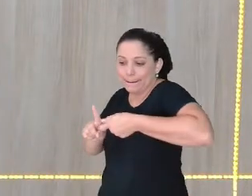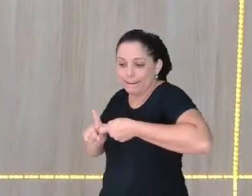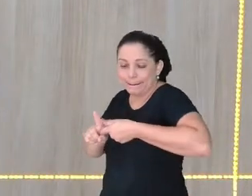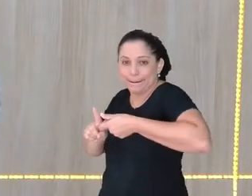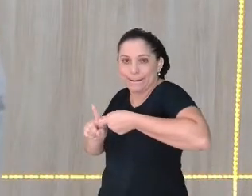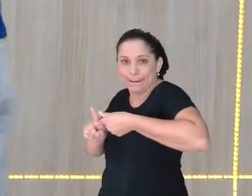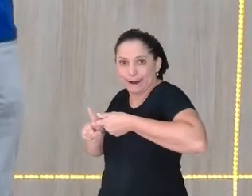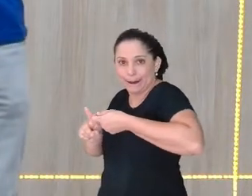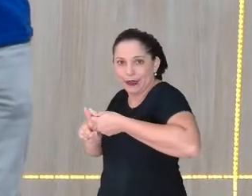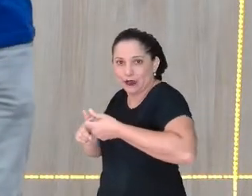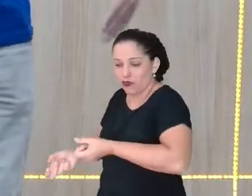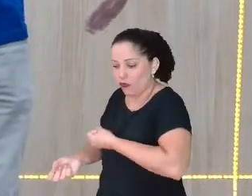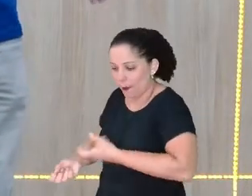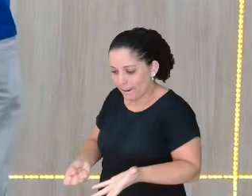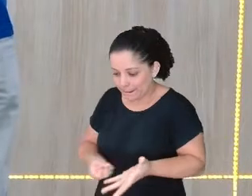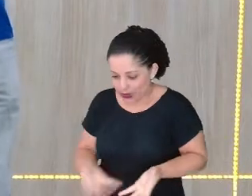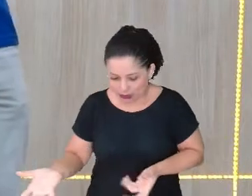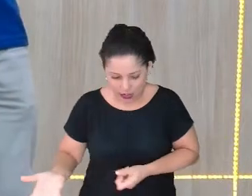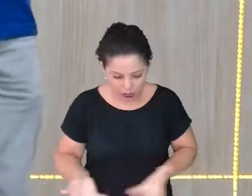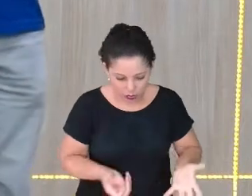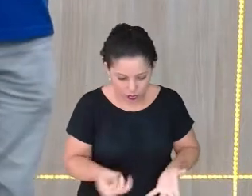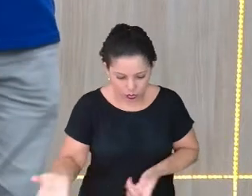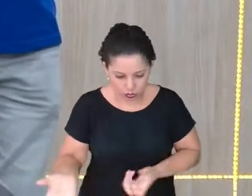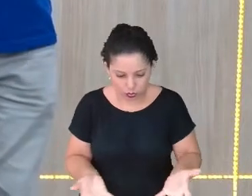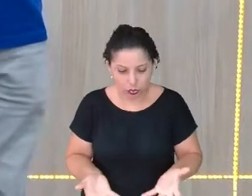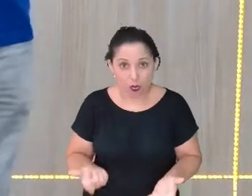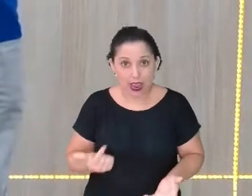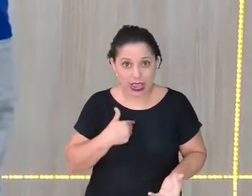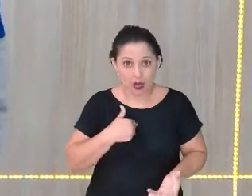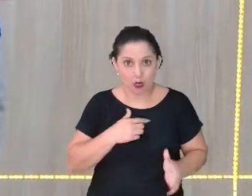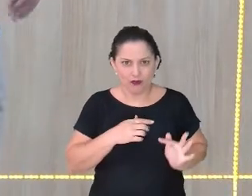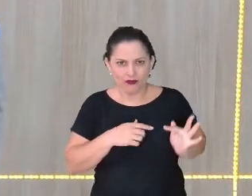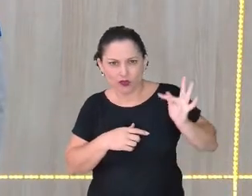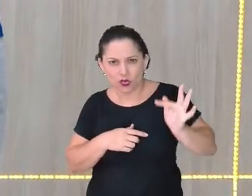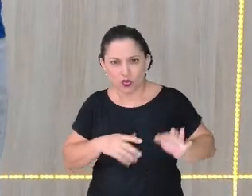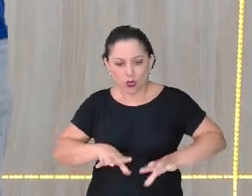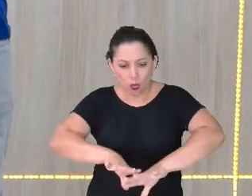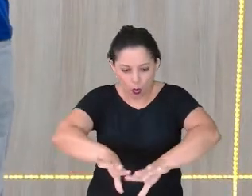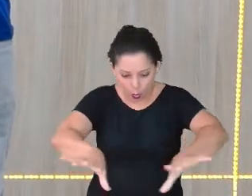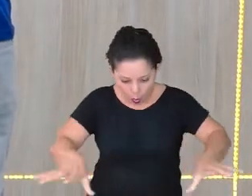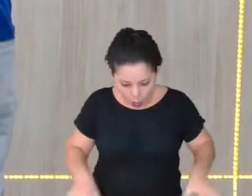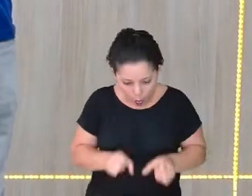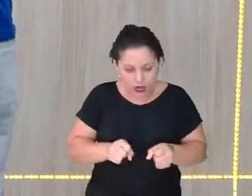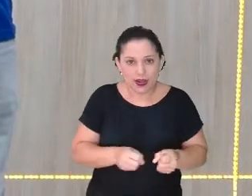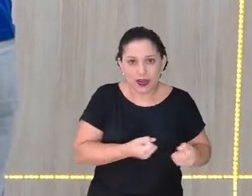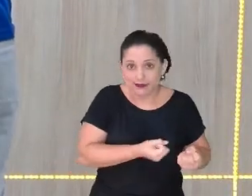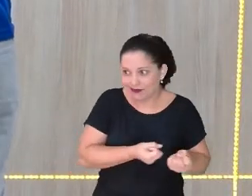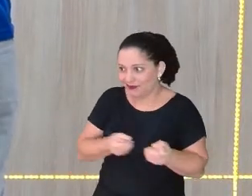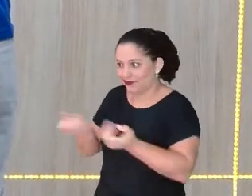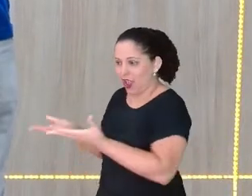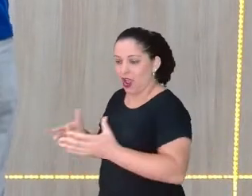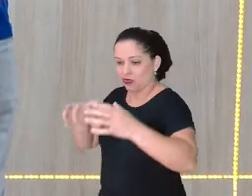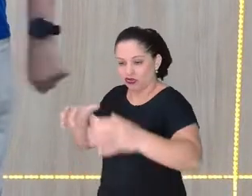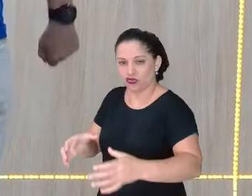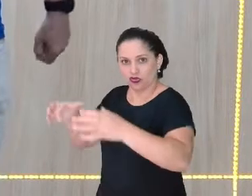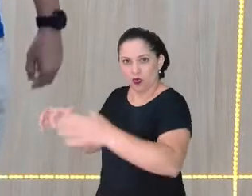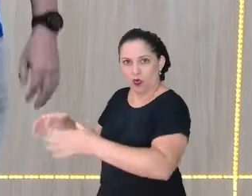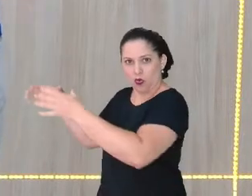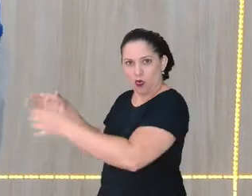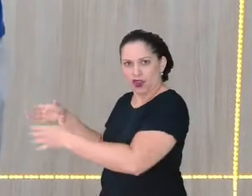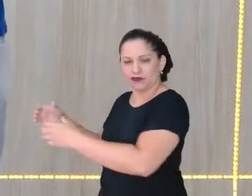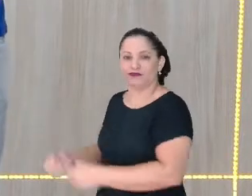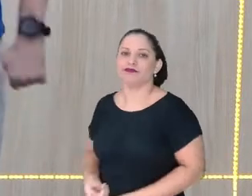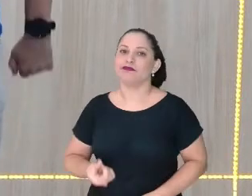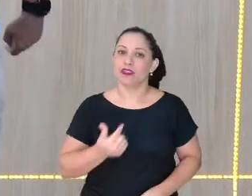plantar, vou tratar a terra. Quando eu colher, eu te pago, eu te devolvo as 4 sacas. Billy Paul, se eu